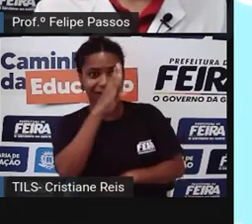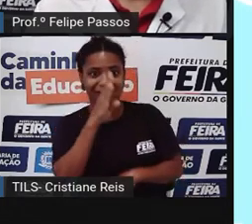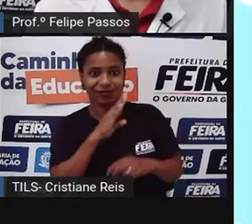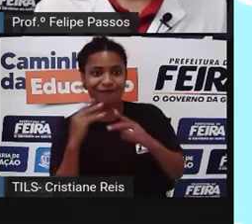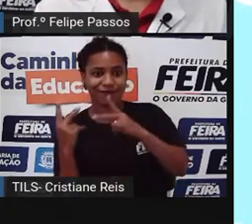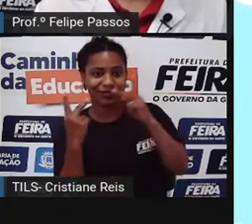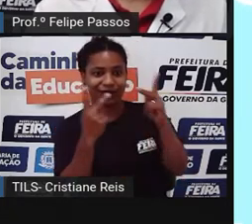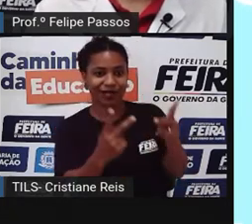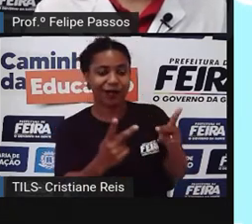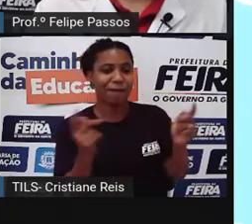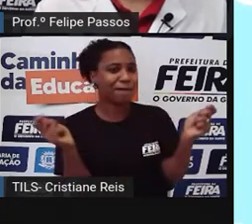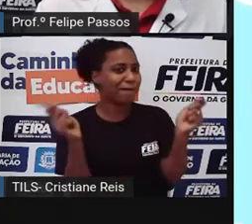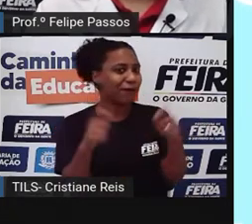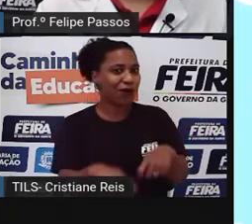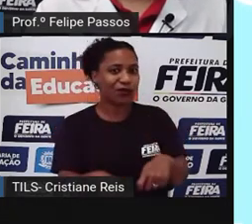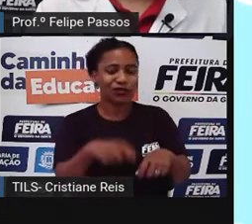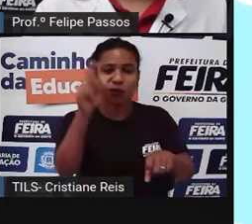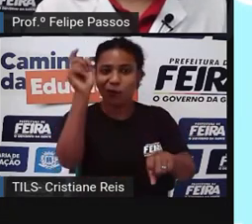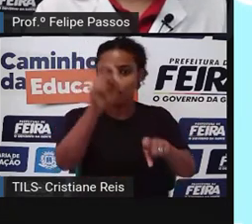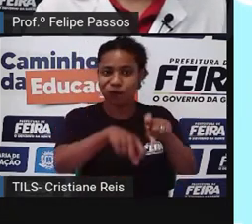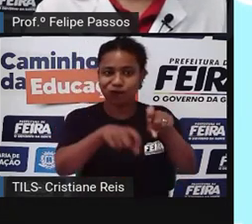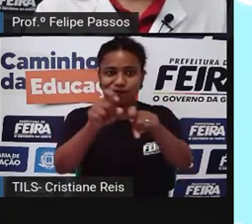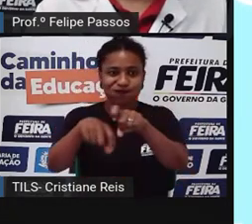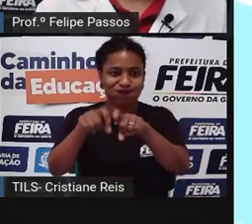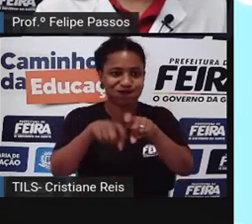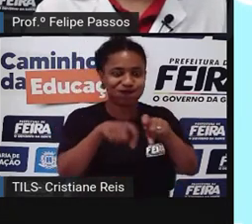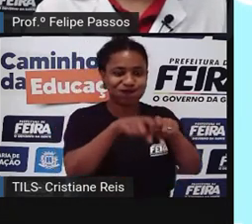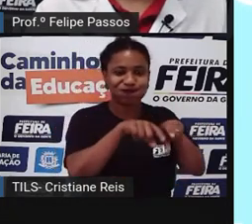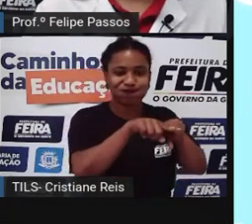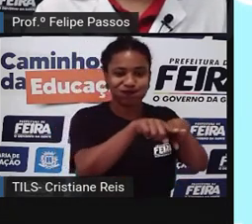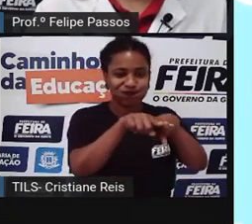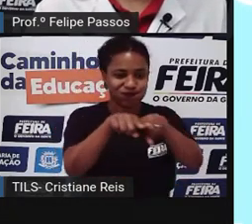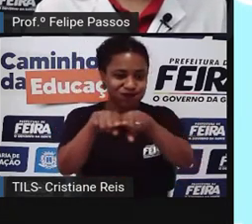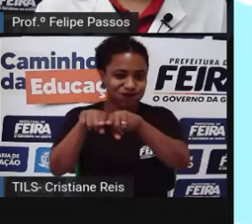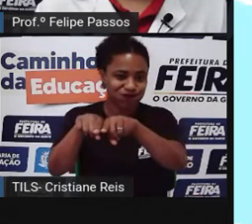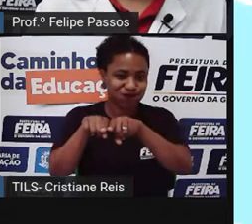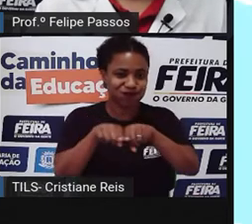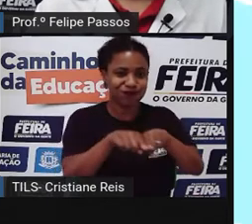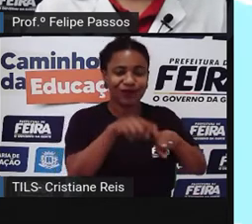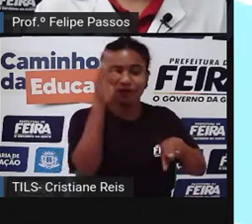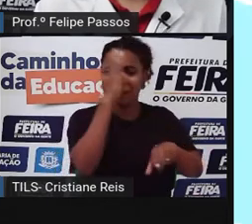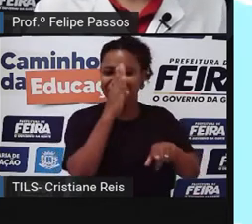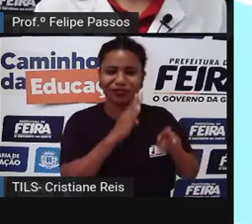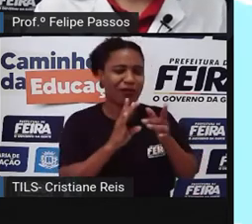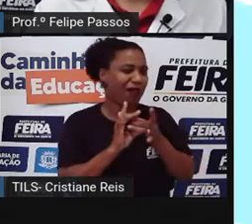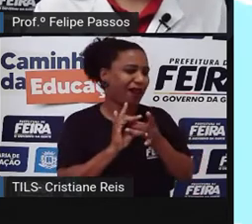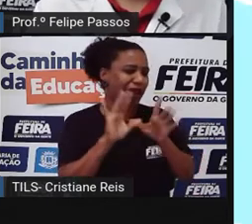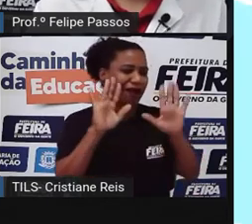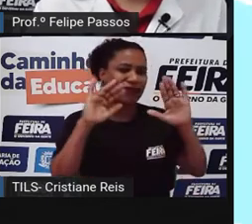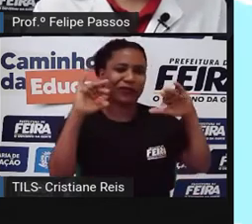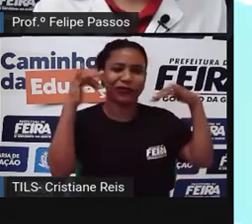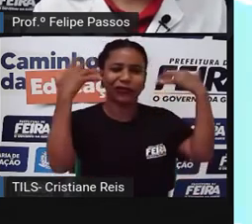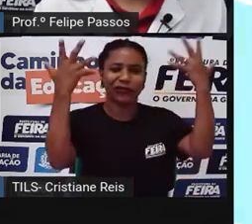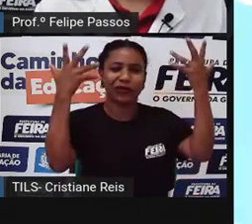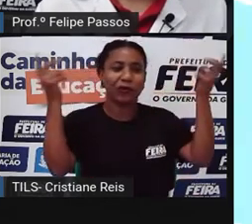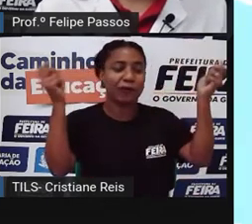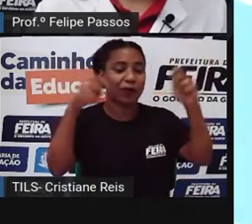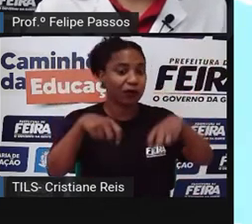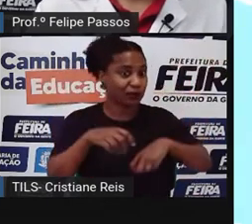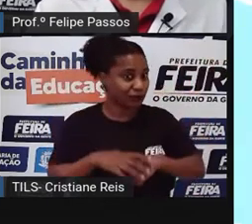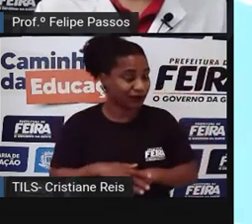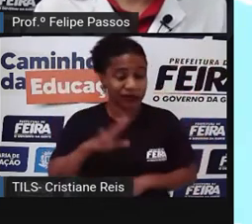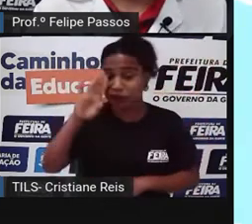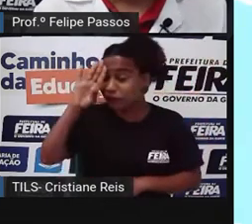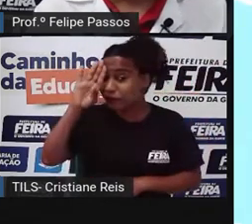podem explorar sexualmente o povo brasileiro, principalmente mulheres